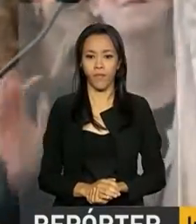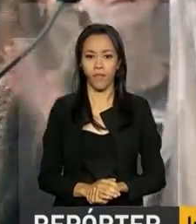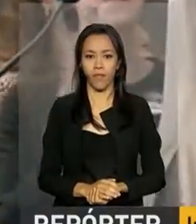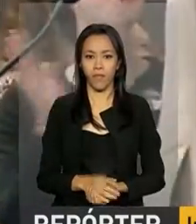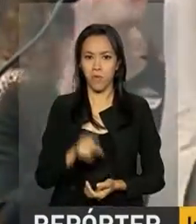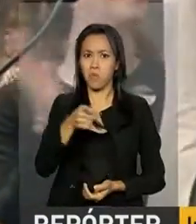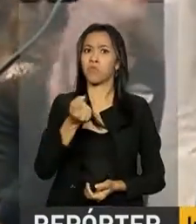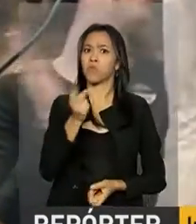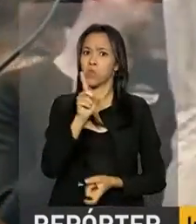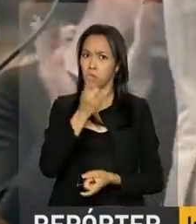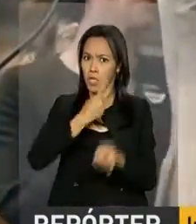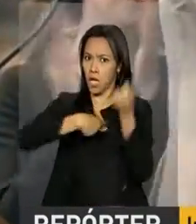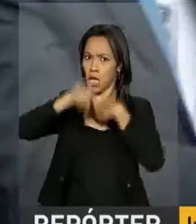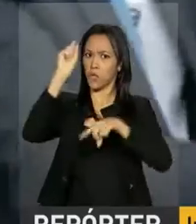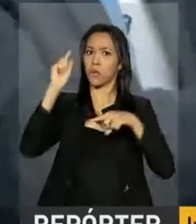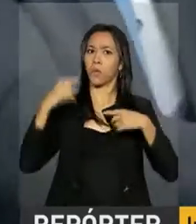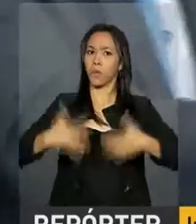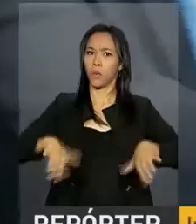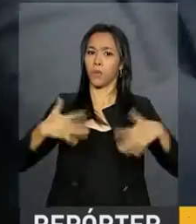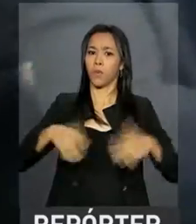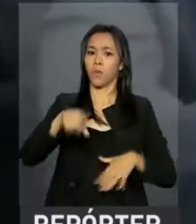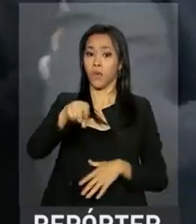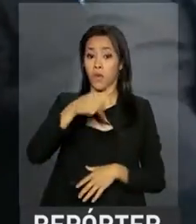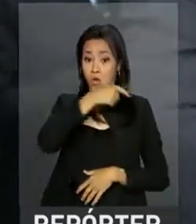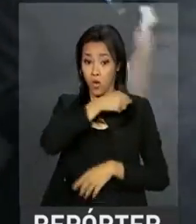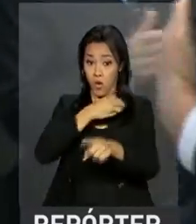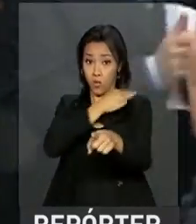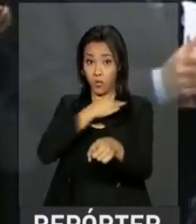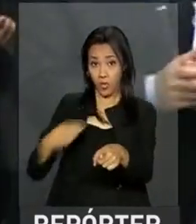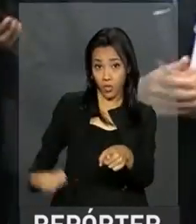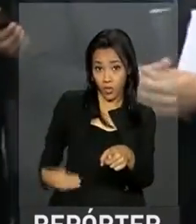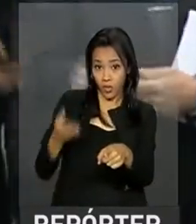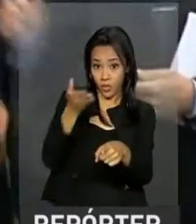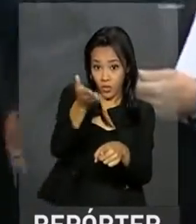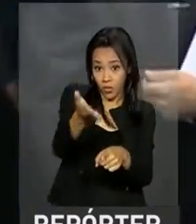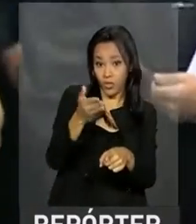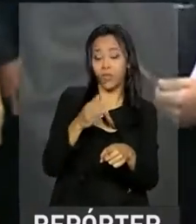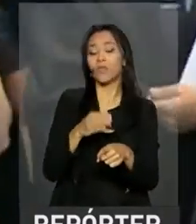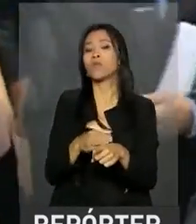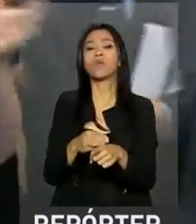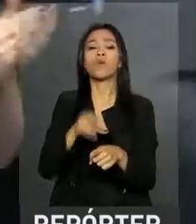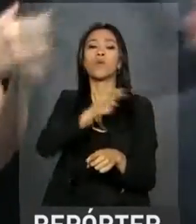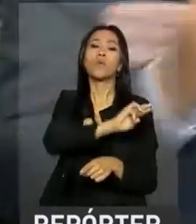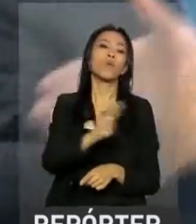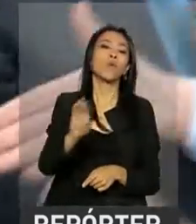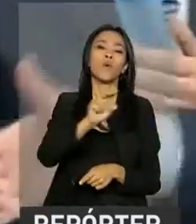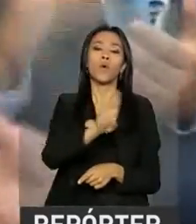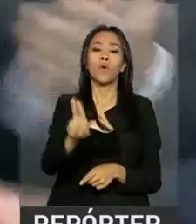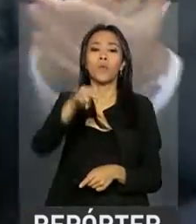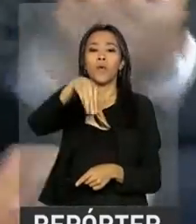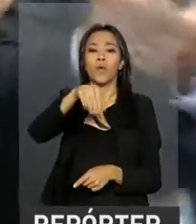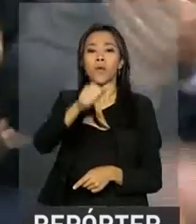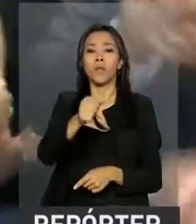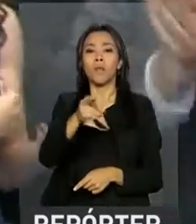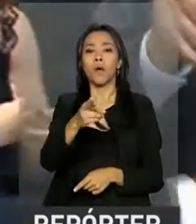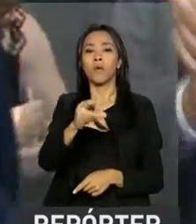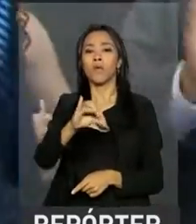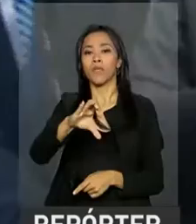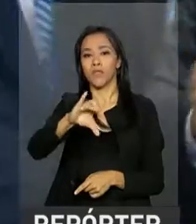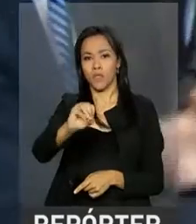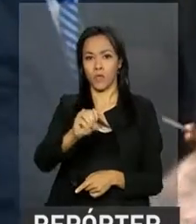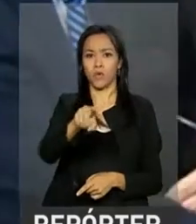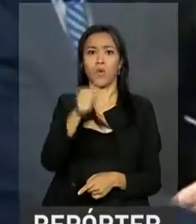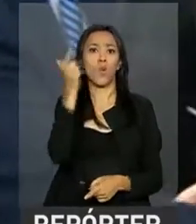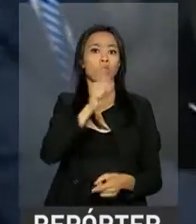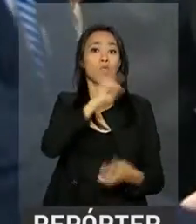Um sucesso estrondoso. Assim, o ministro dos Transportes, Portos e Aviação Civil, Maurício Quintela Lessa, definiu o leilão de